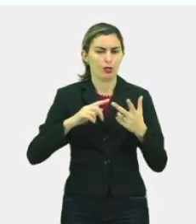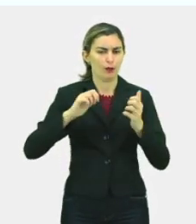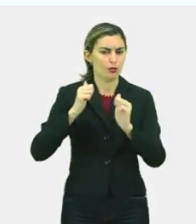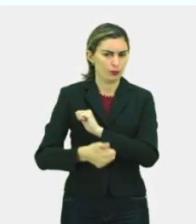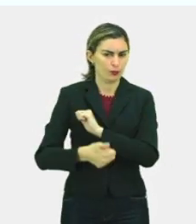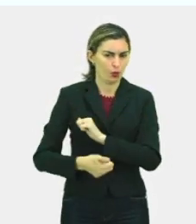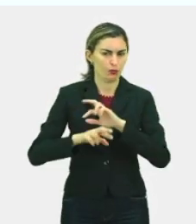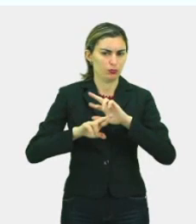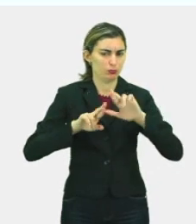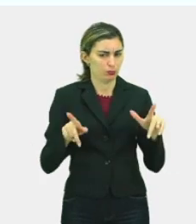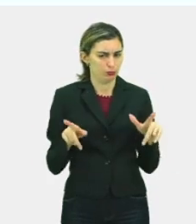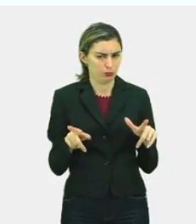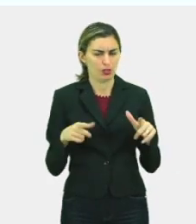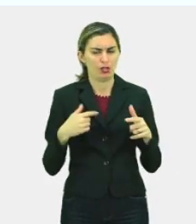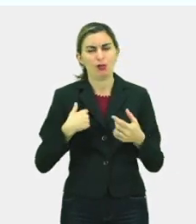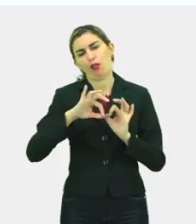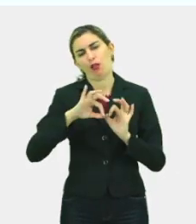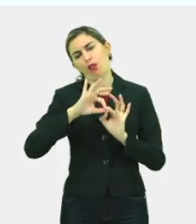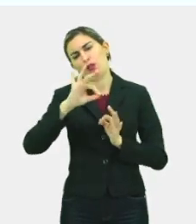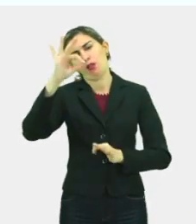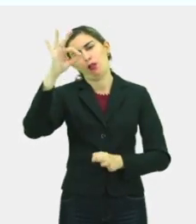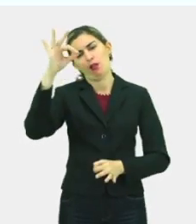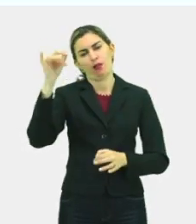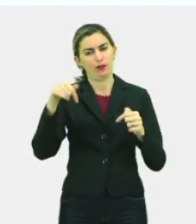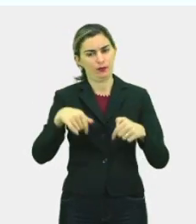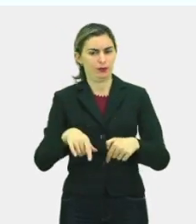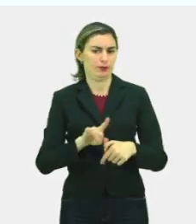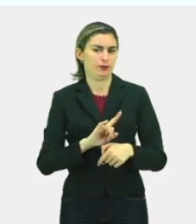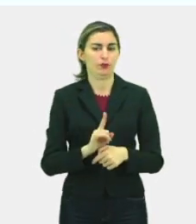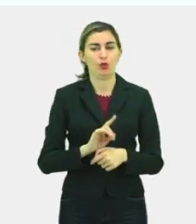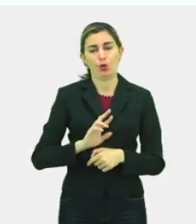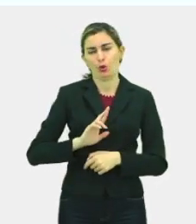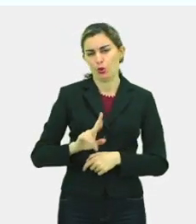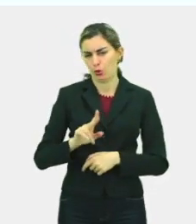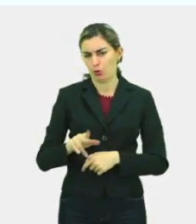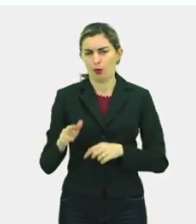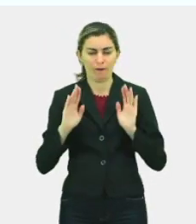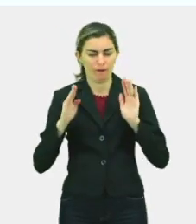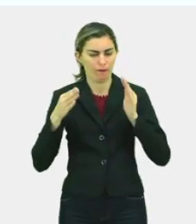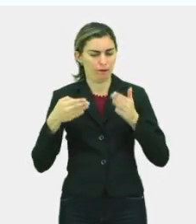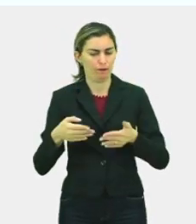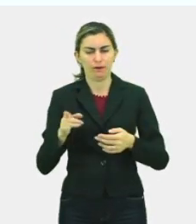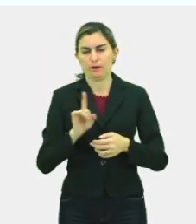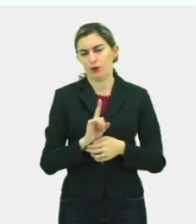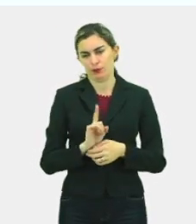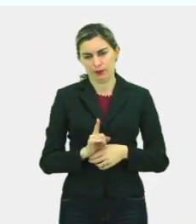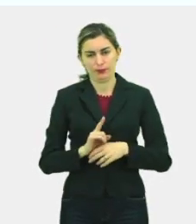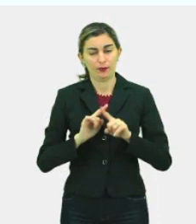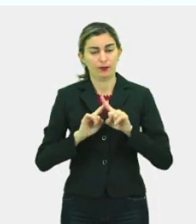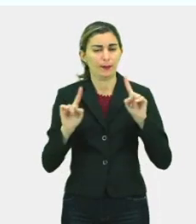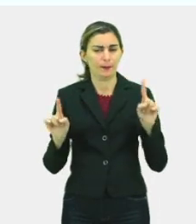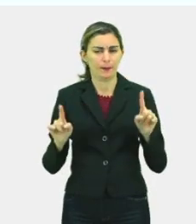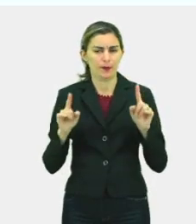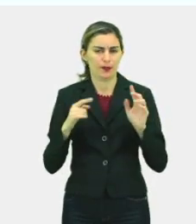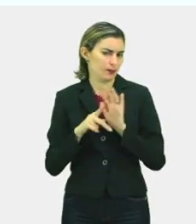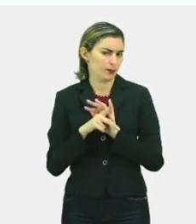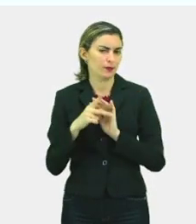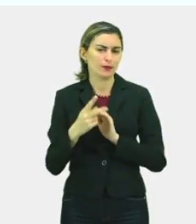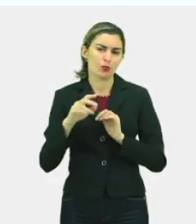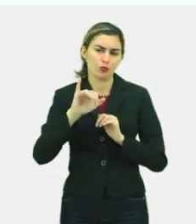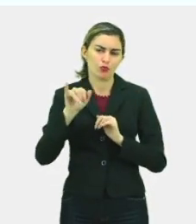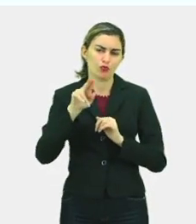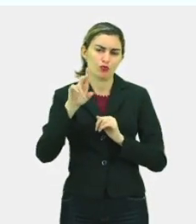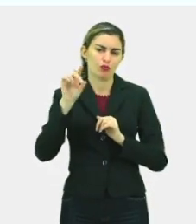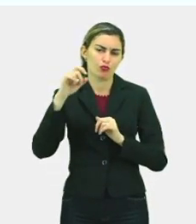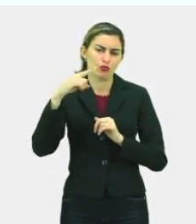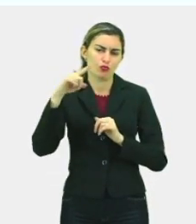esporte de combate, que a gente não vai se estender aqui nesse momento, tá? Não é o nosso momento para isso. Mais